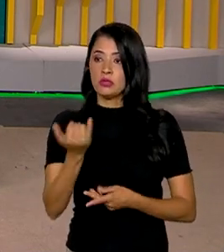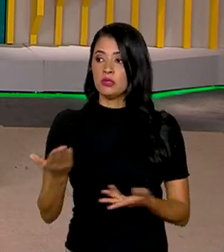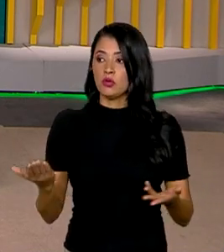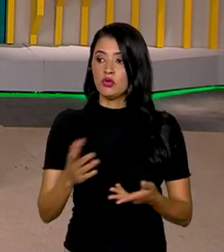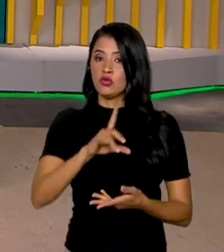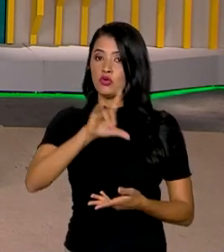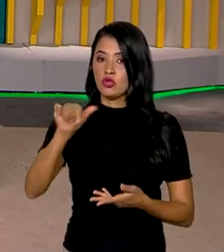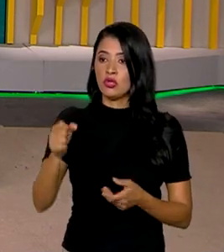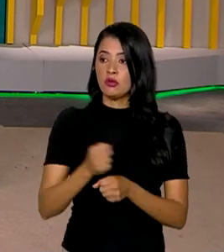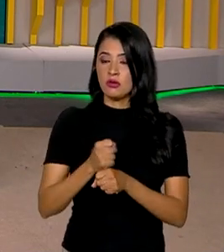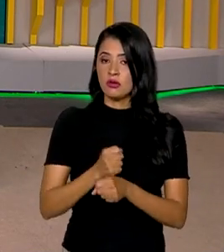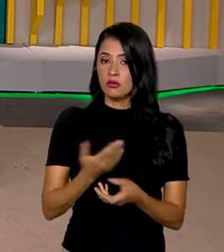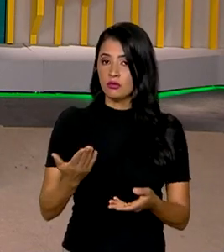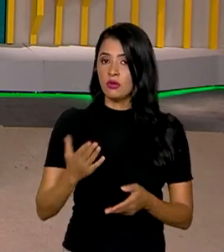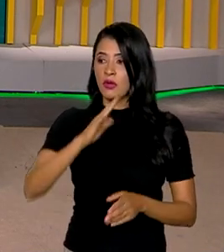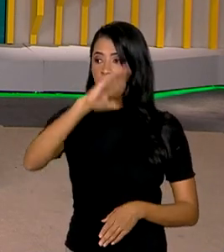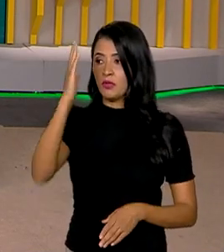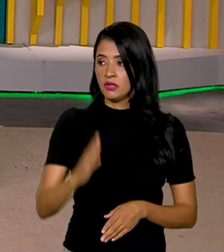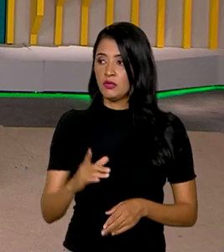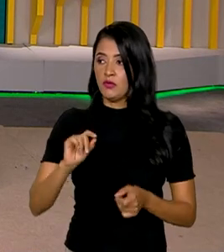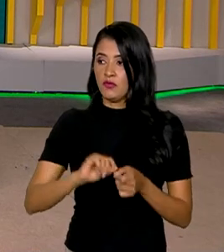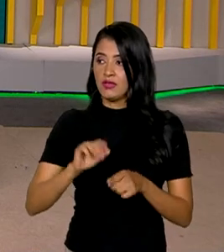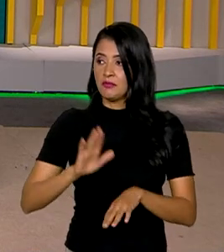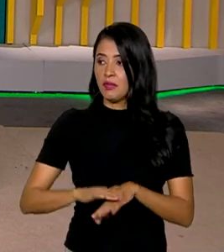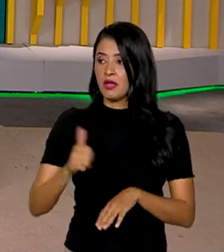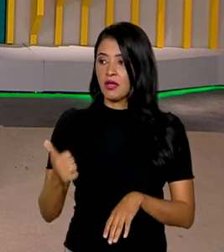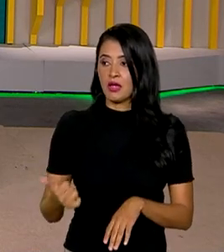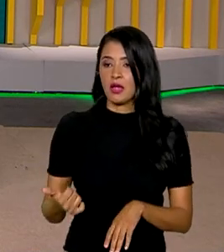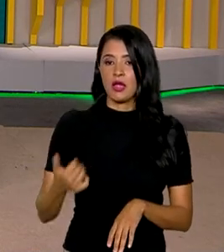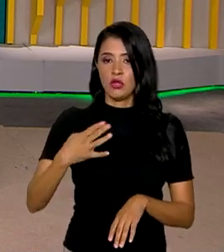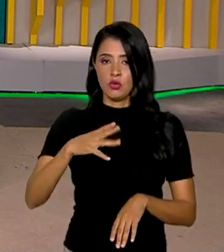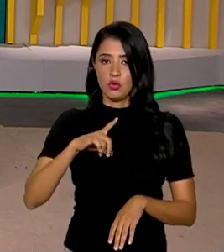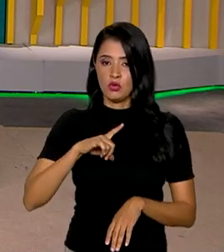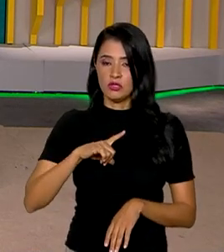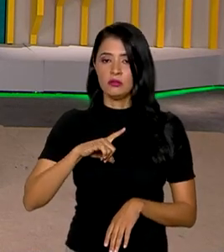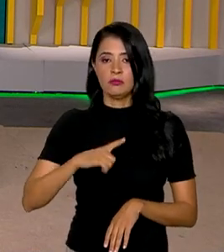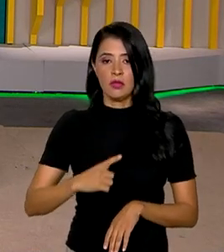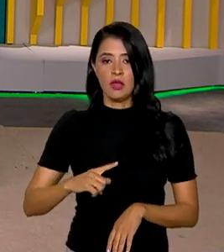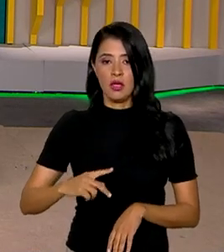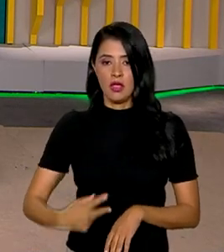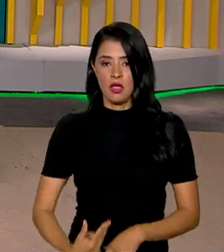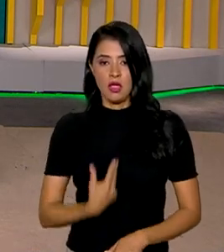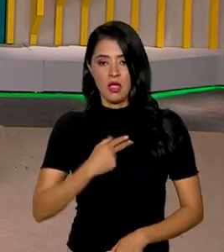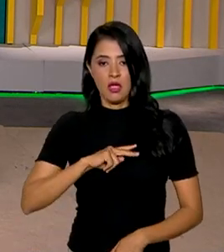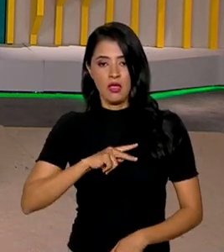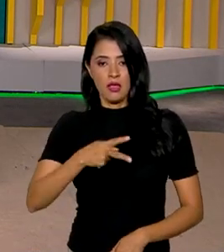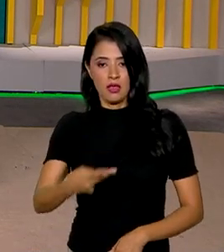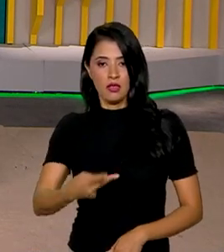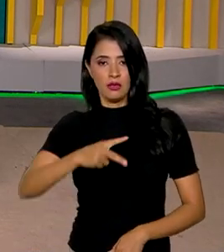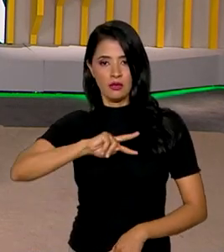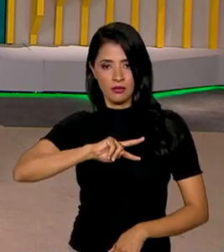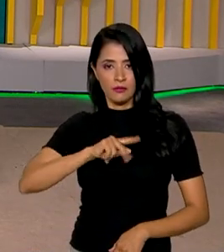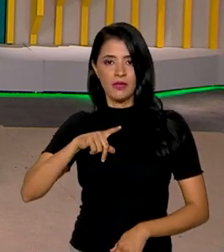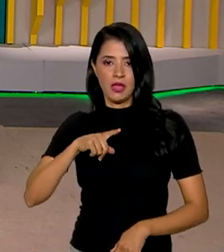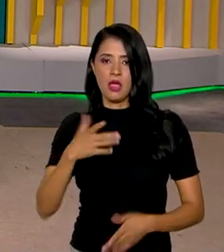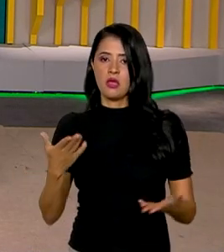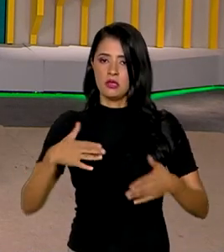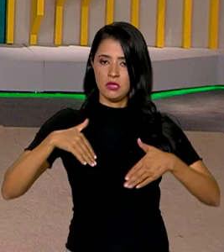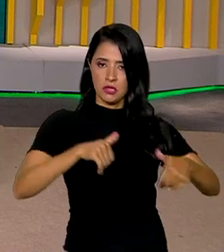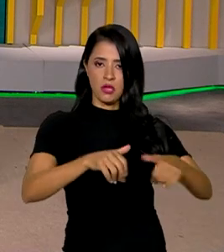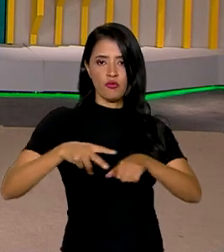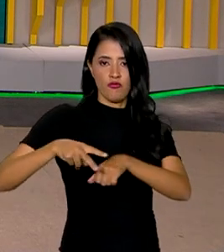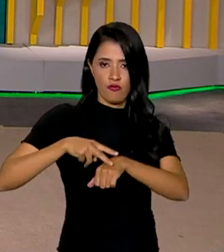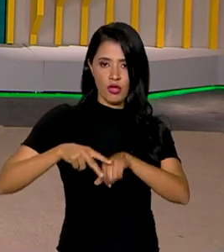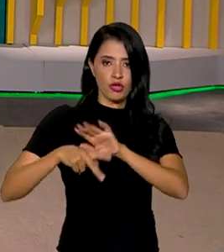o Brasil já realizou mais de 14 mil transplantes bacana é uma data importante nesse Setembro Verde mês